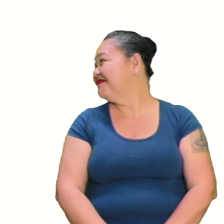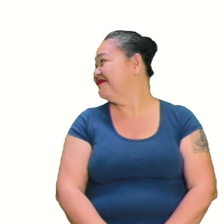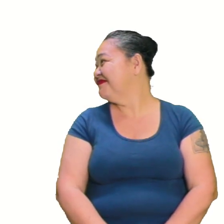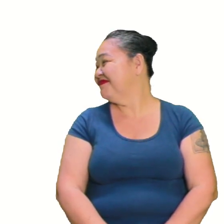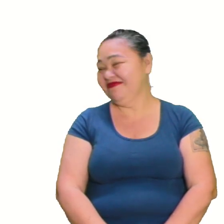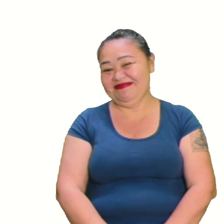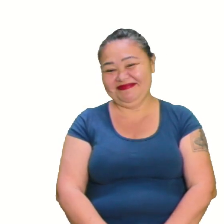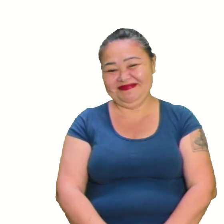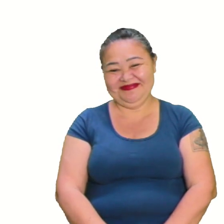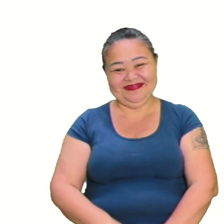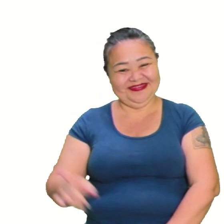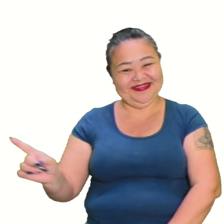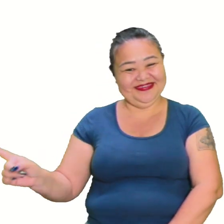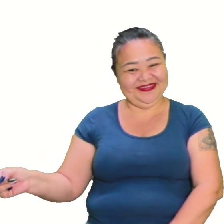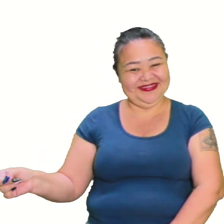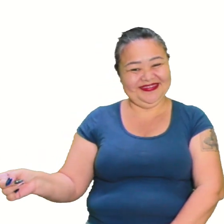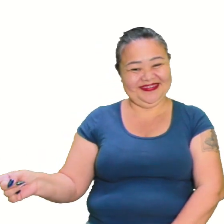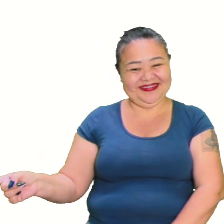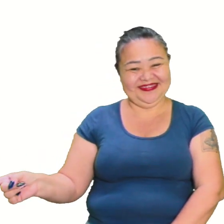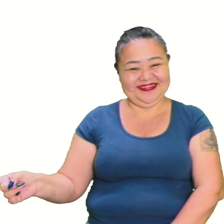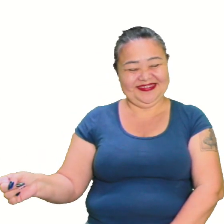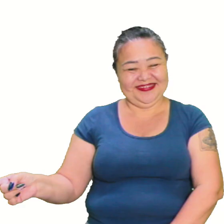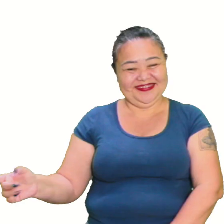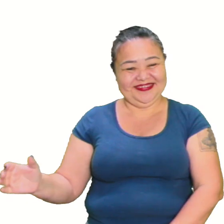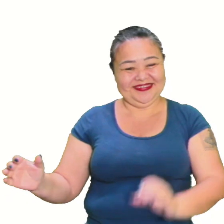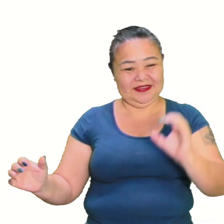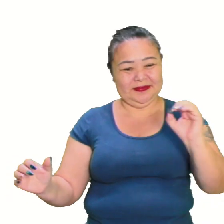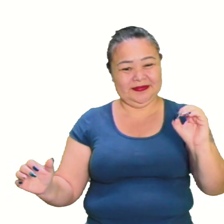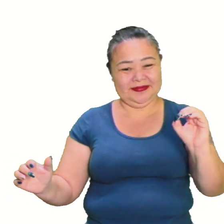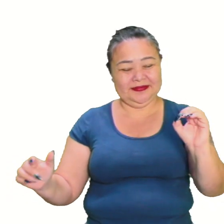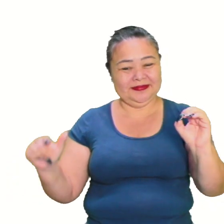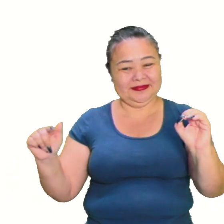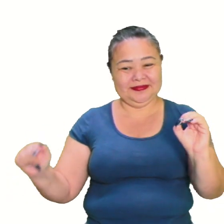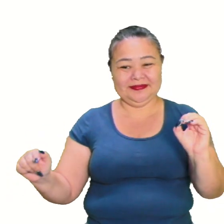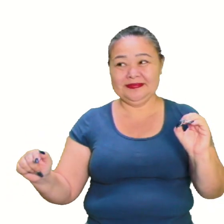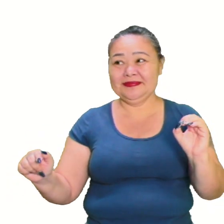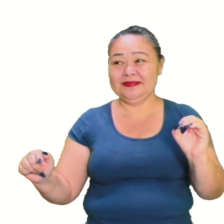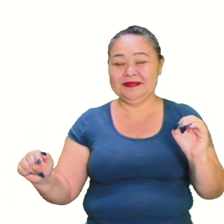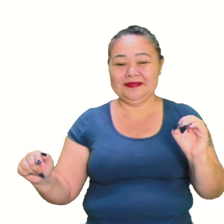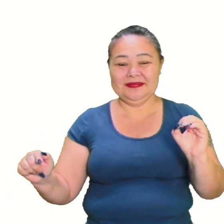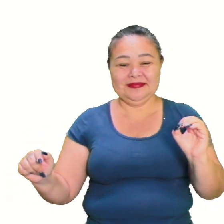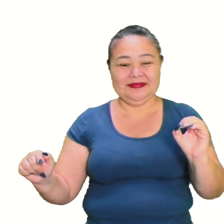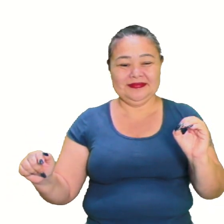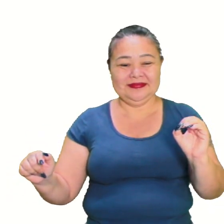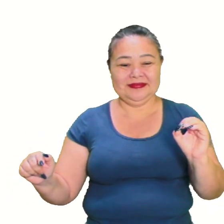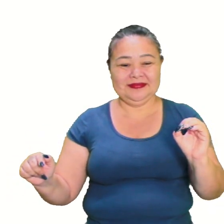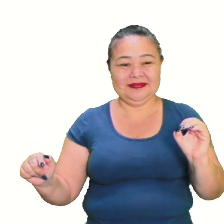Lembra? Isso. 0.